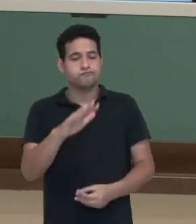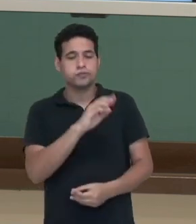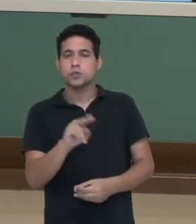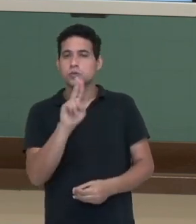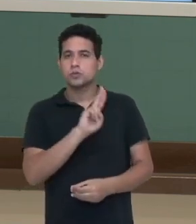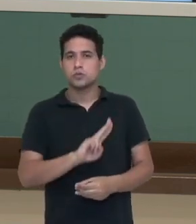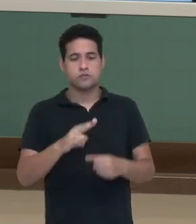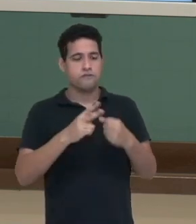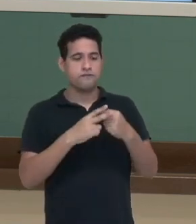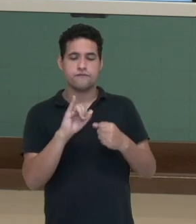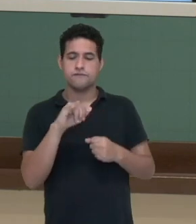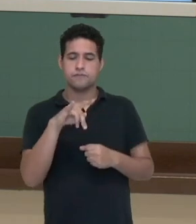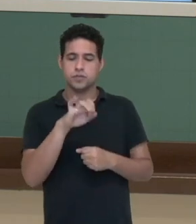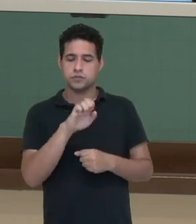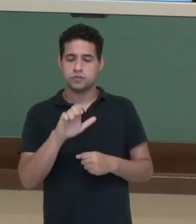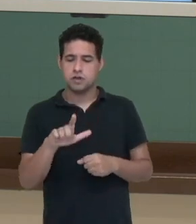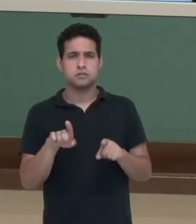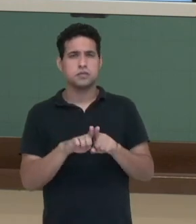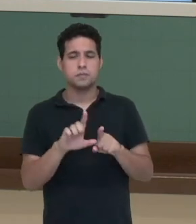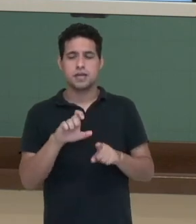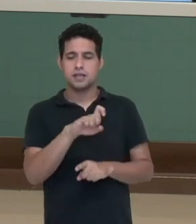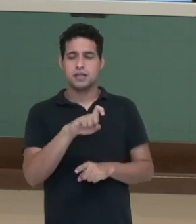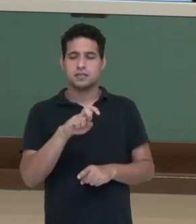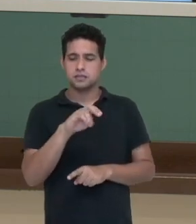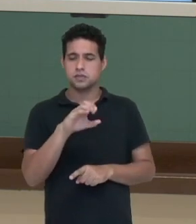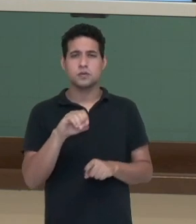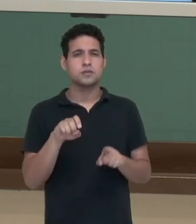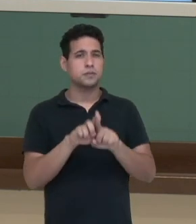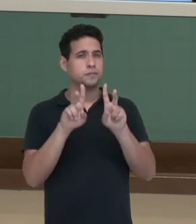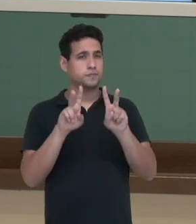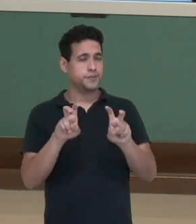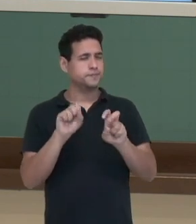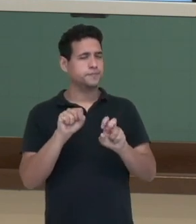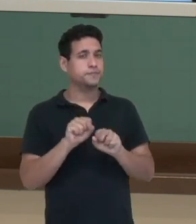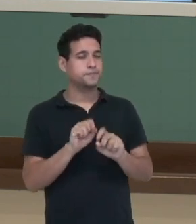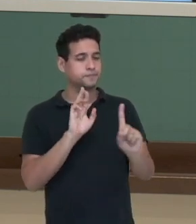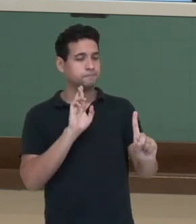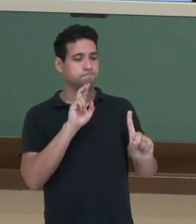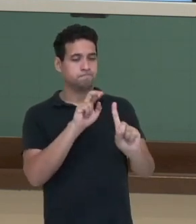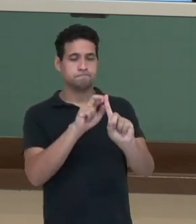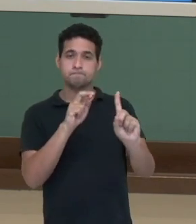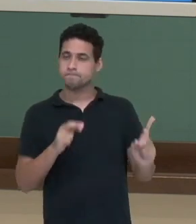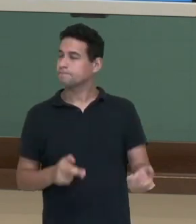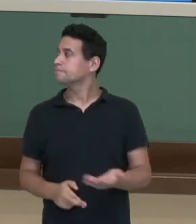de verbos impessoais e léxico relacionado à temática. E aqui as